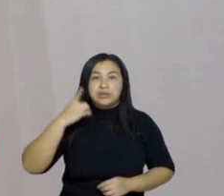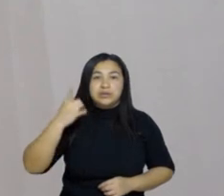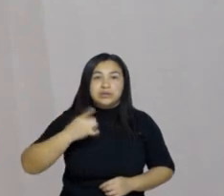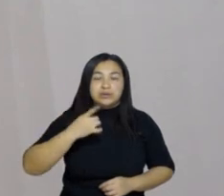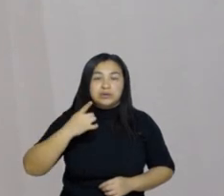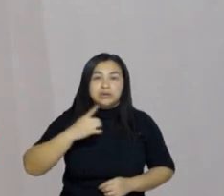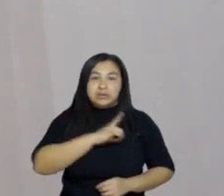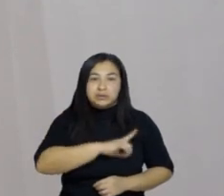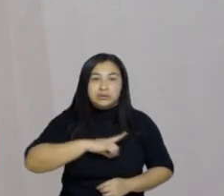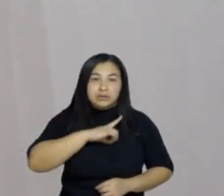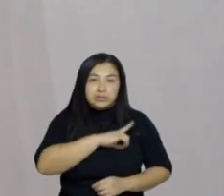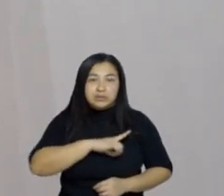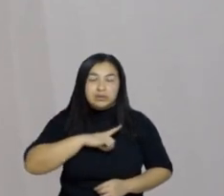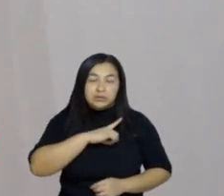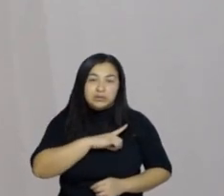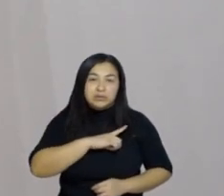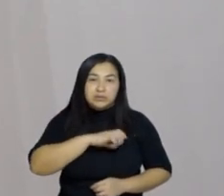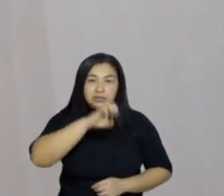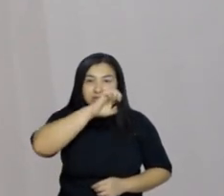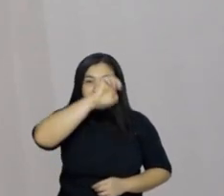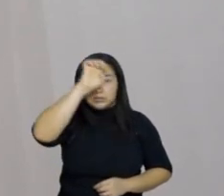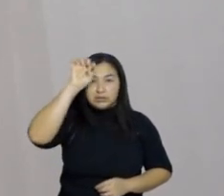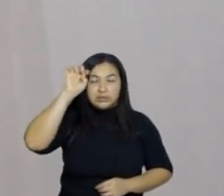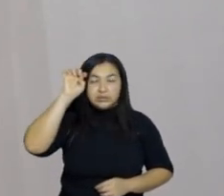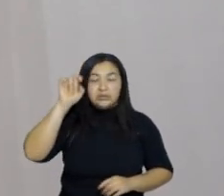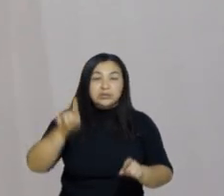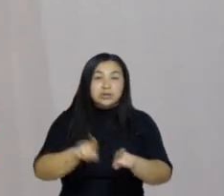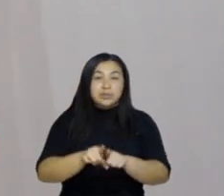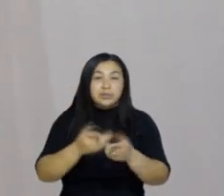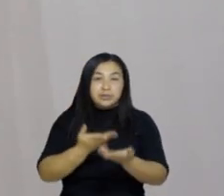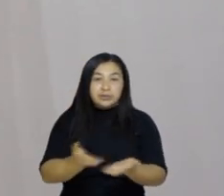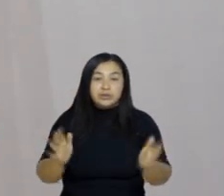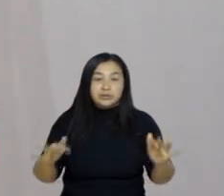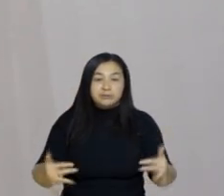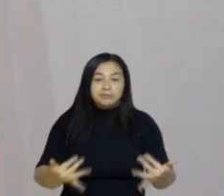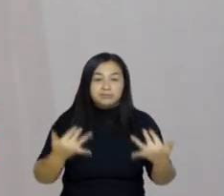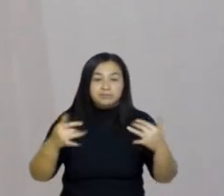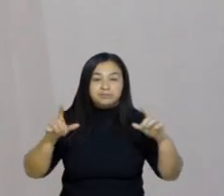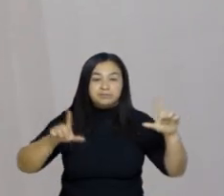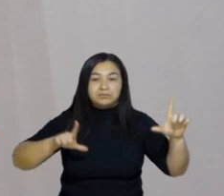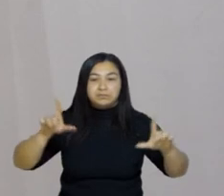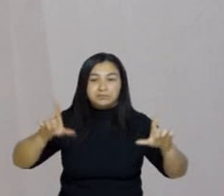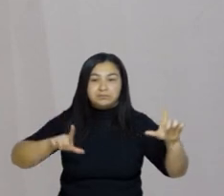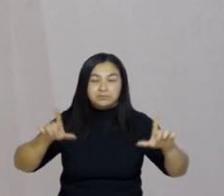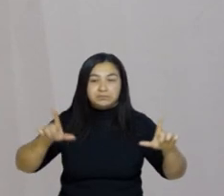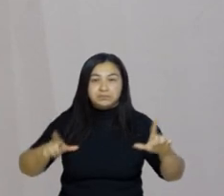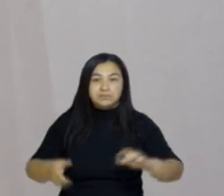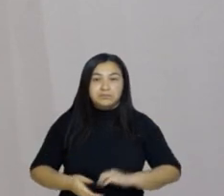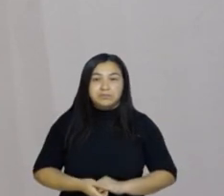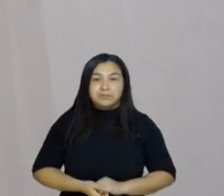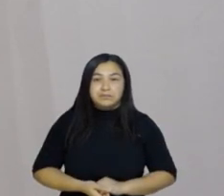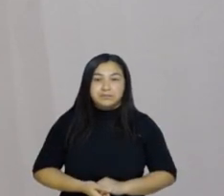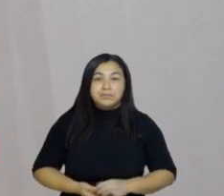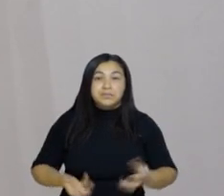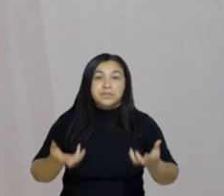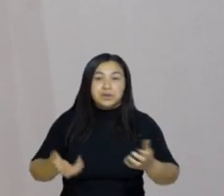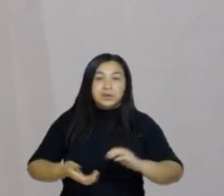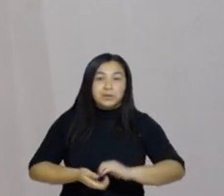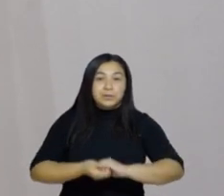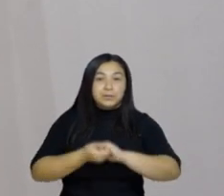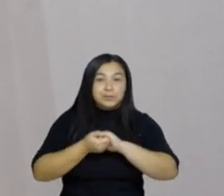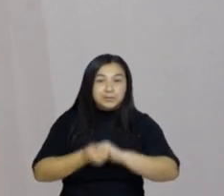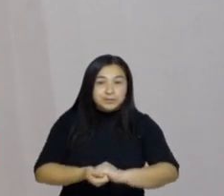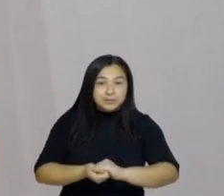aos deputados aqui presentes, aqueles que nos acompanham pela TVO. Quero cumprimentar também